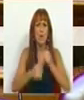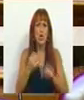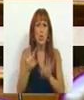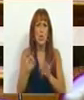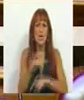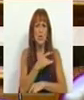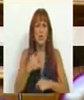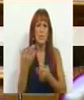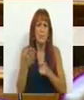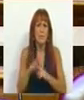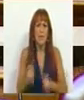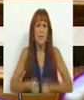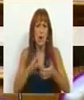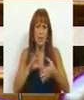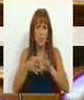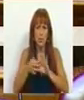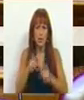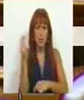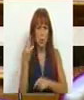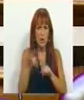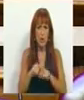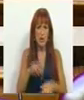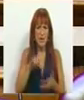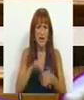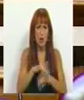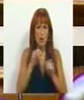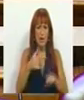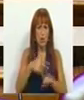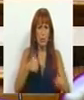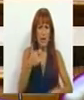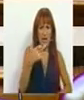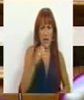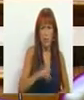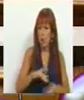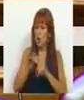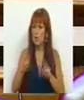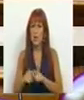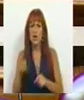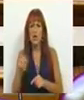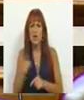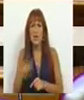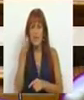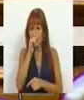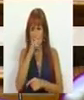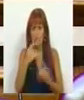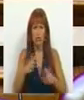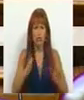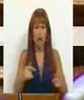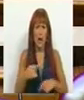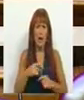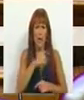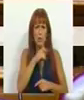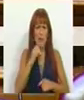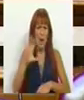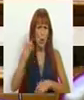dos cuidados de saúde, nomeadamente uma melhor articulação entre as unidades do Centro Hospitalar do Médio Tejo com o Hospital Distrital de Santarém, o que já está